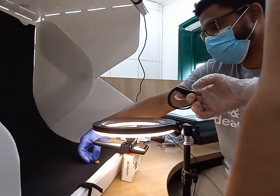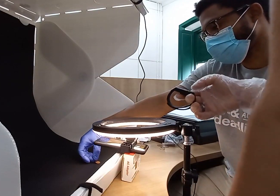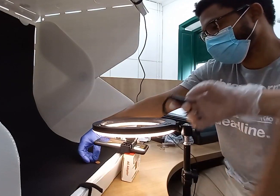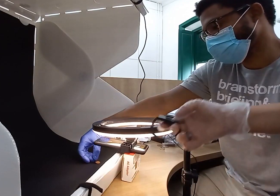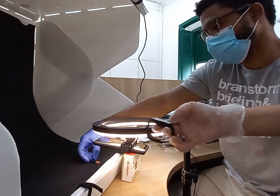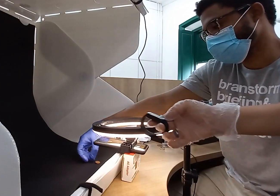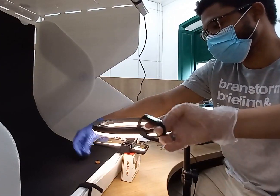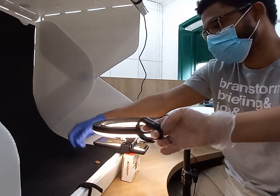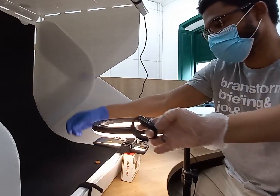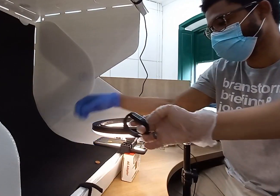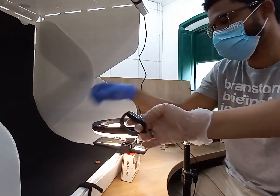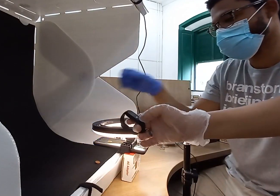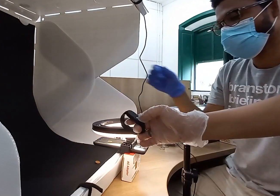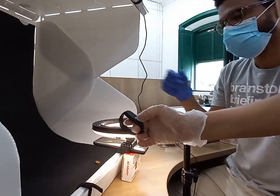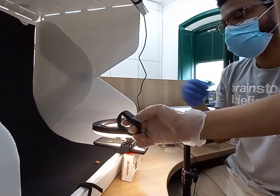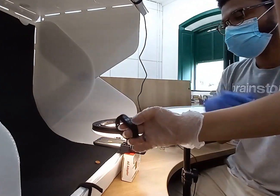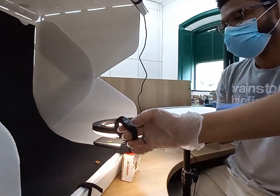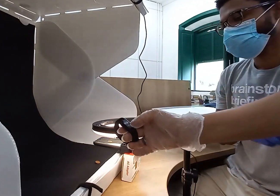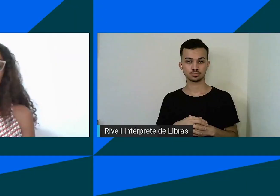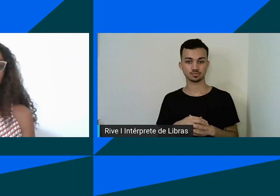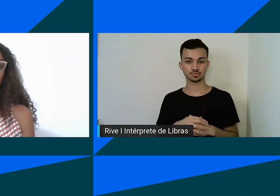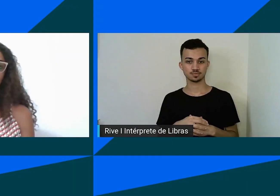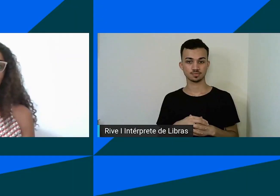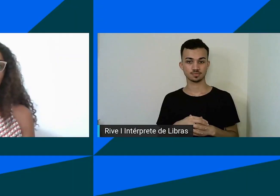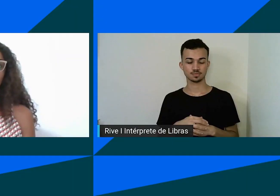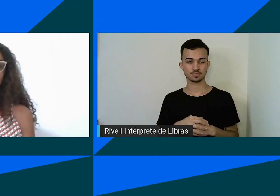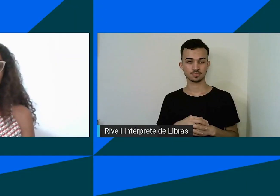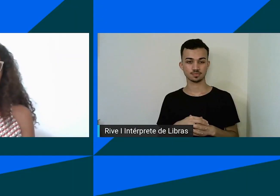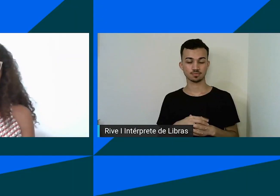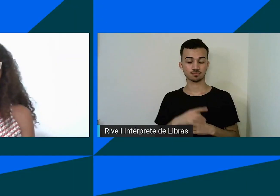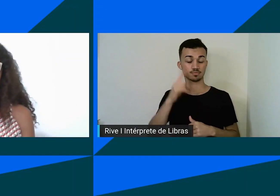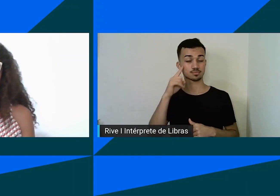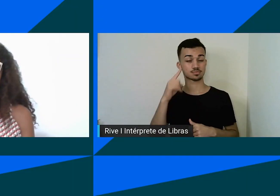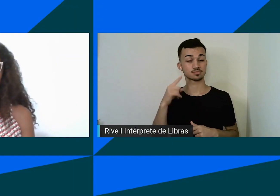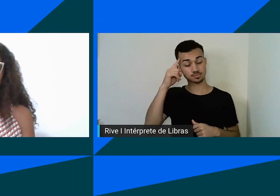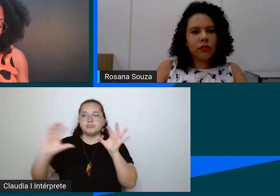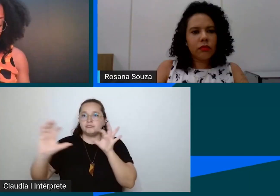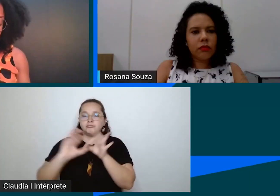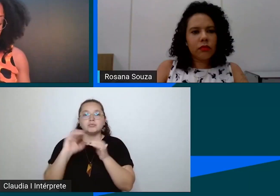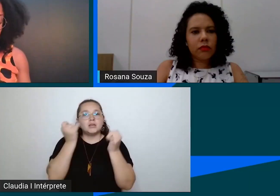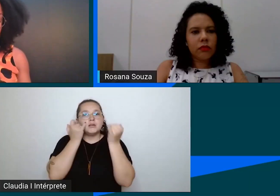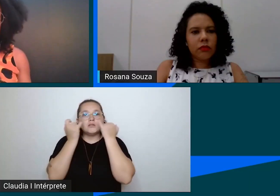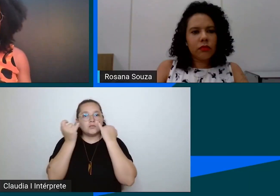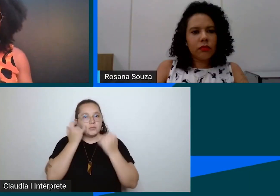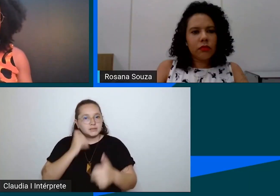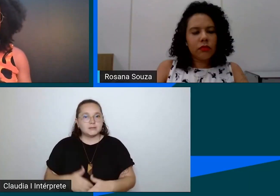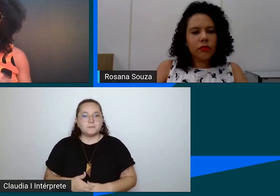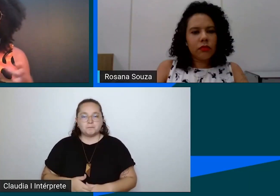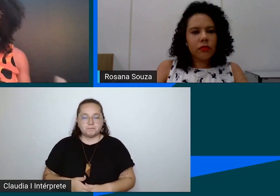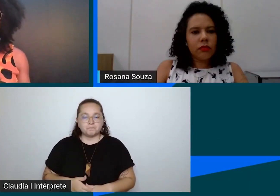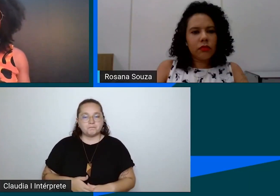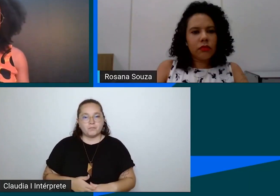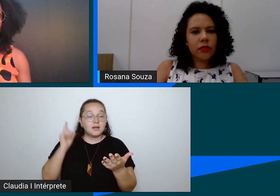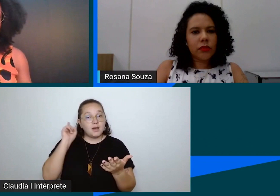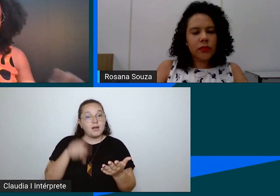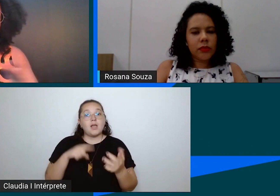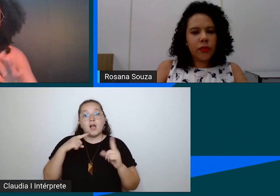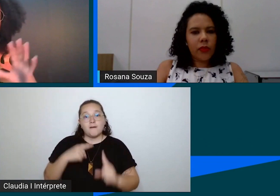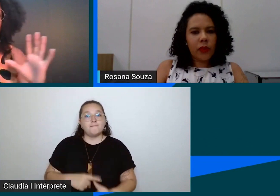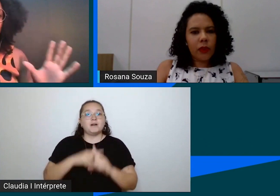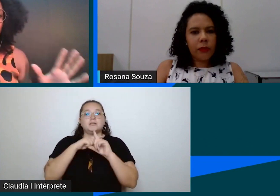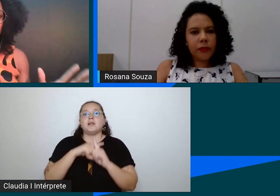pensar o compartilhamento e também trabalhar com ações educativas E esse é a grande vantagem